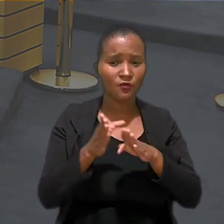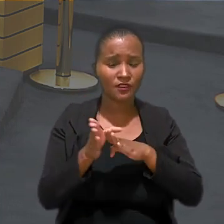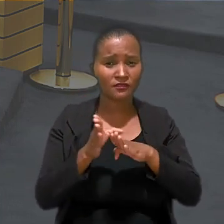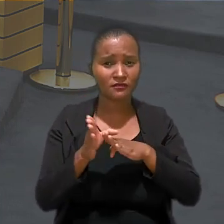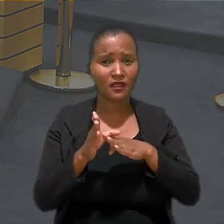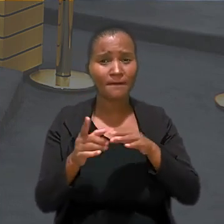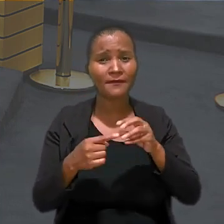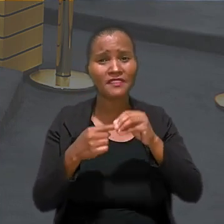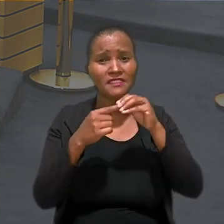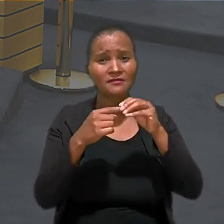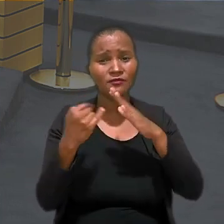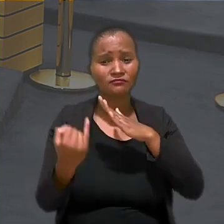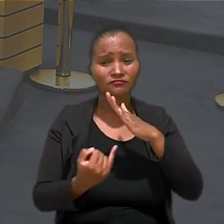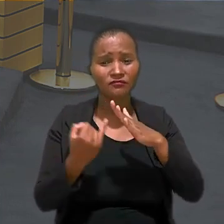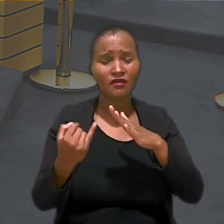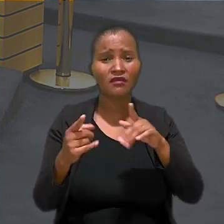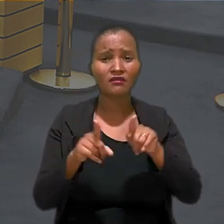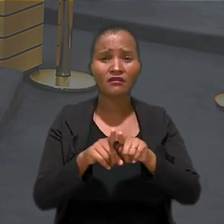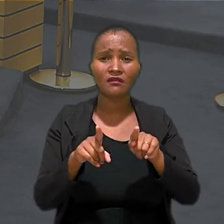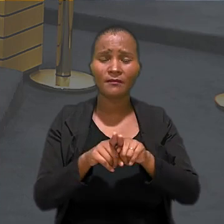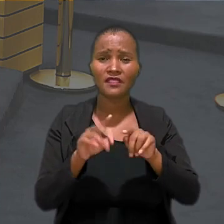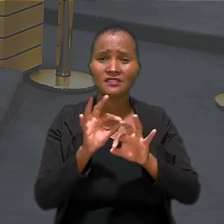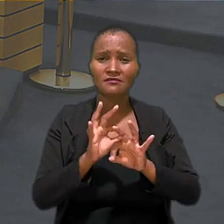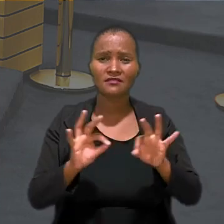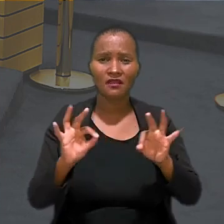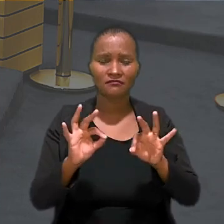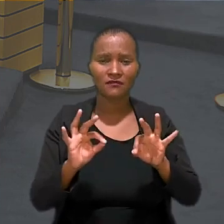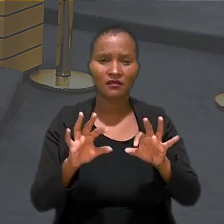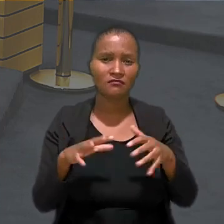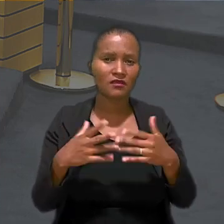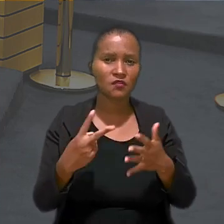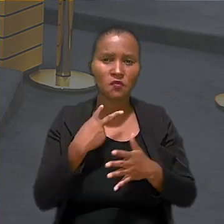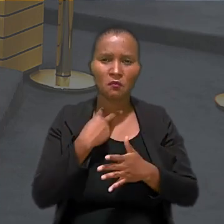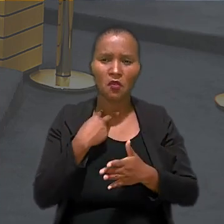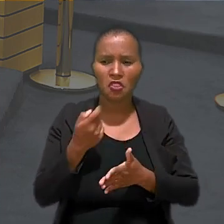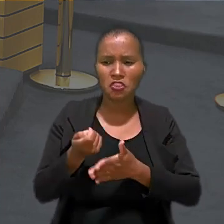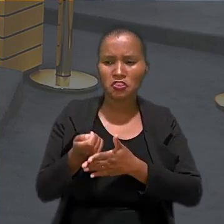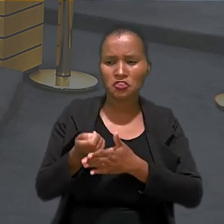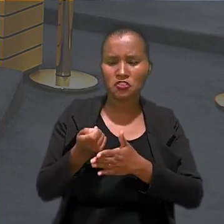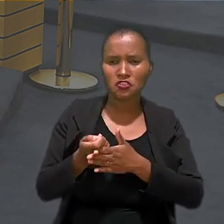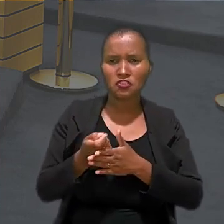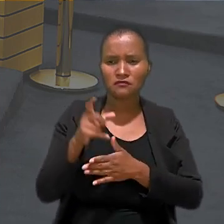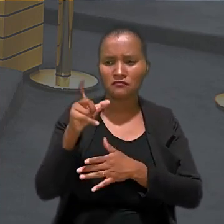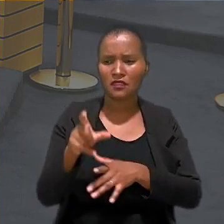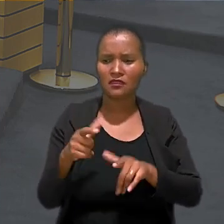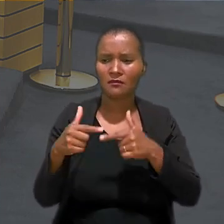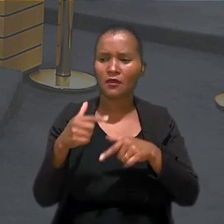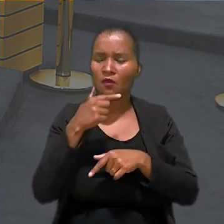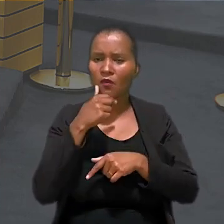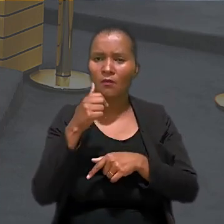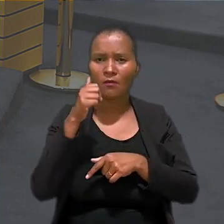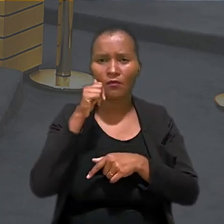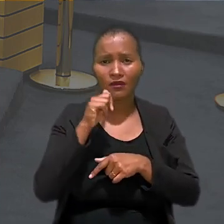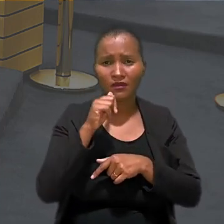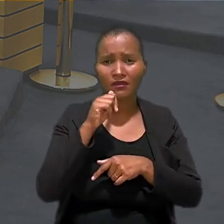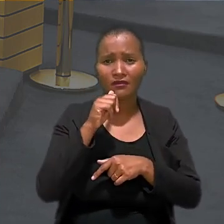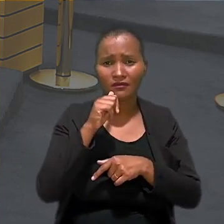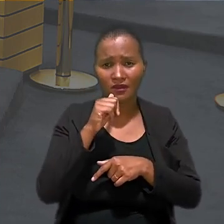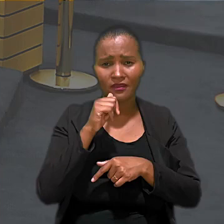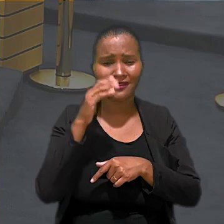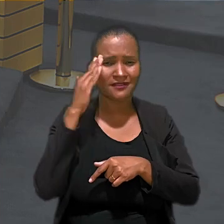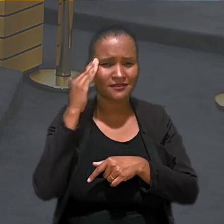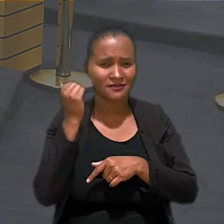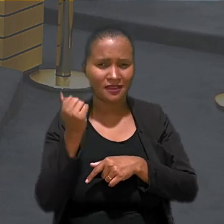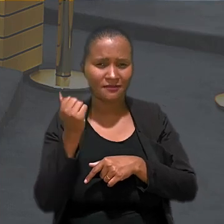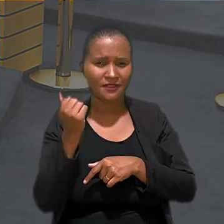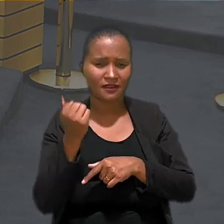da informalidade e da simplicidade. Assim, não se pode exigir dos trabalhadores e trabalhadoras que